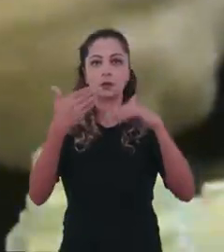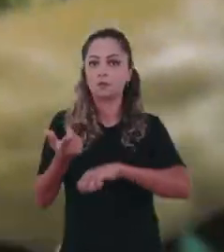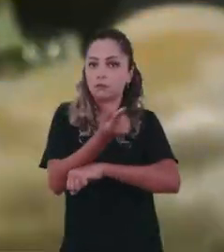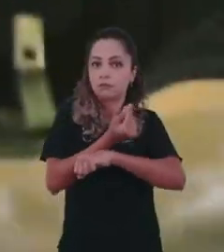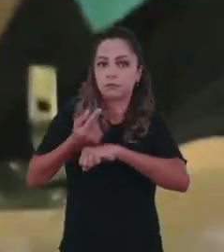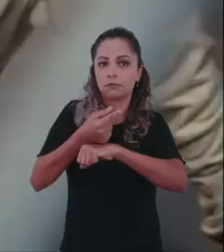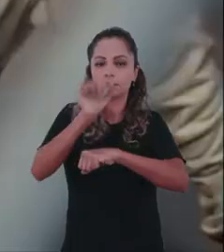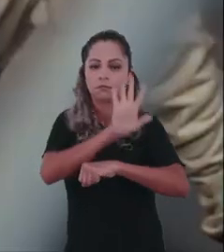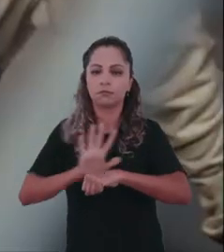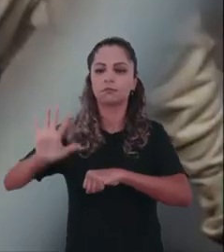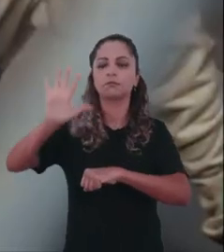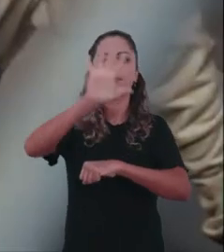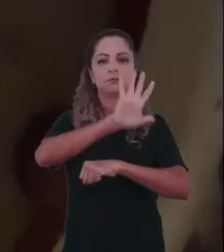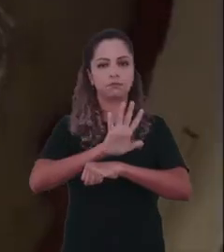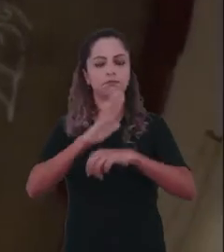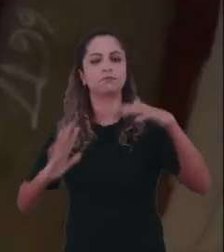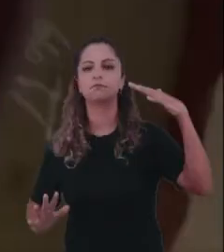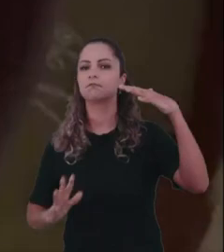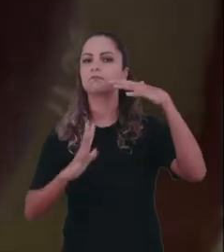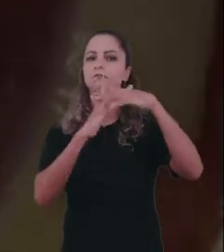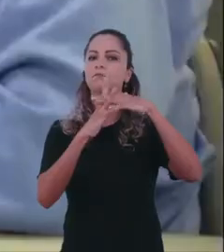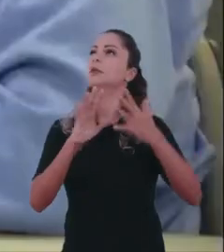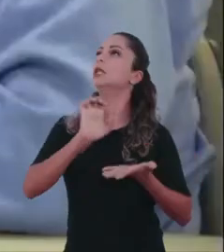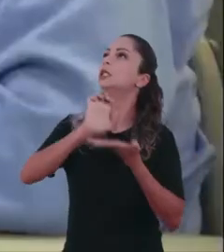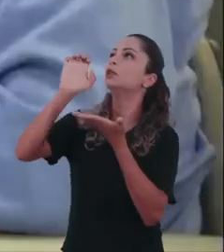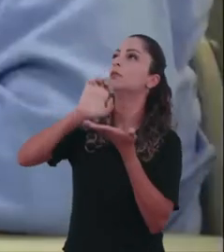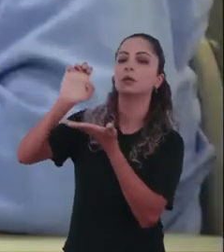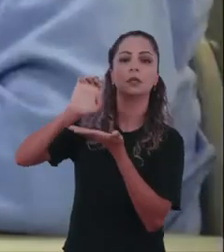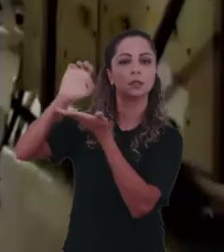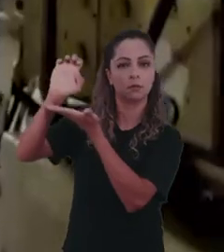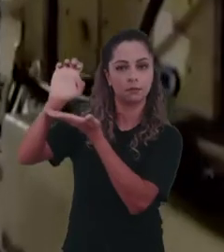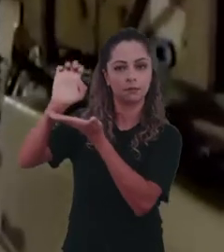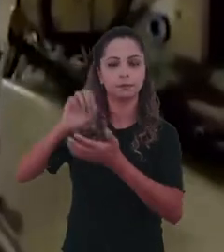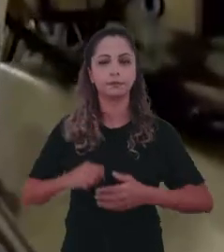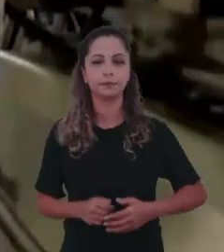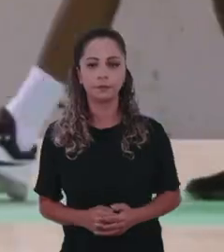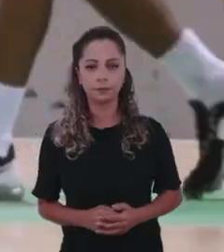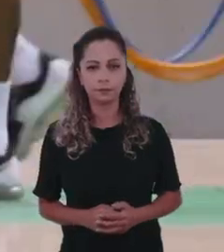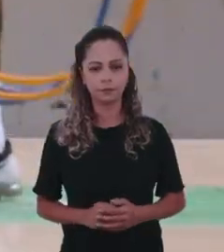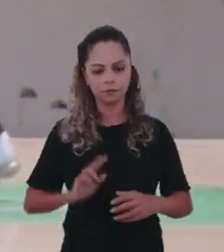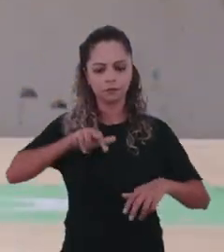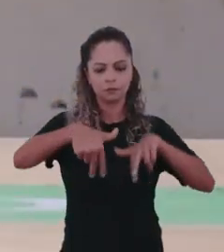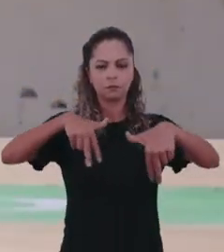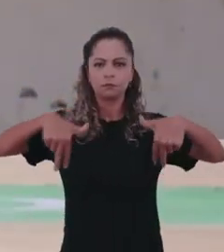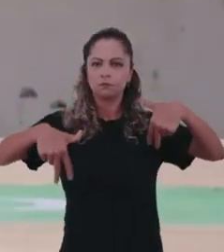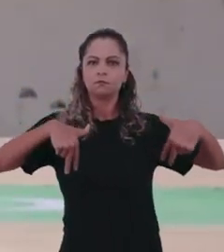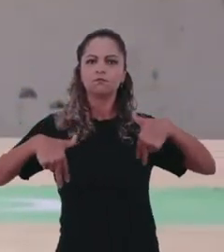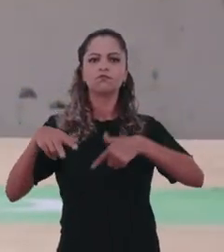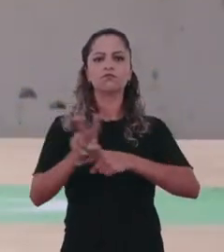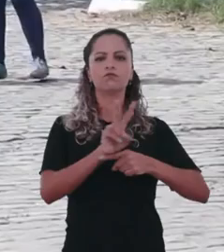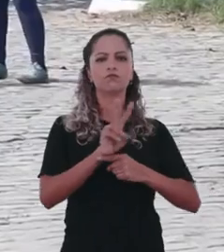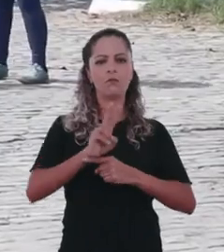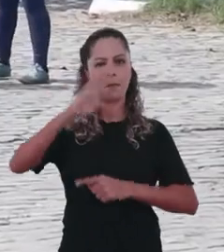desenvolvimento nacional e batendo recordes de exportações. Sob a coordenação da defesa,